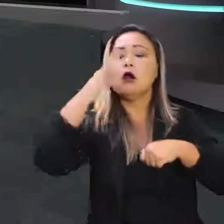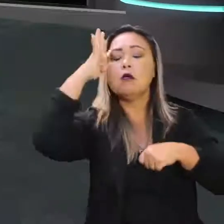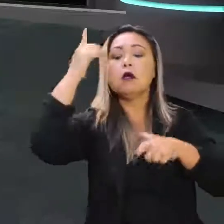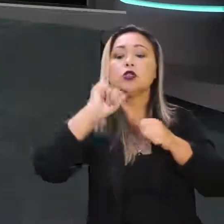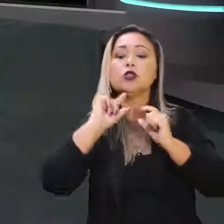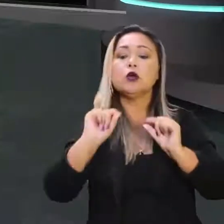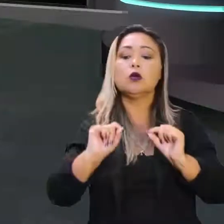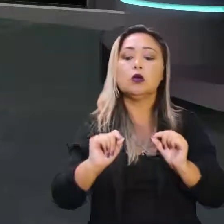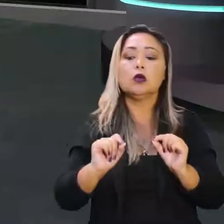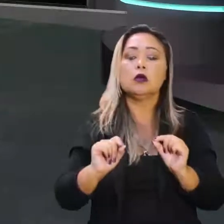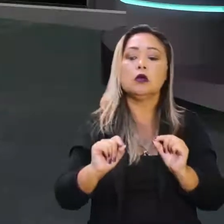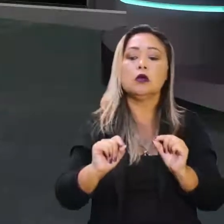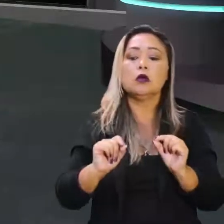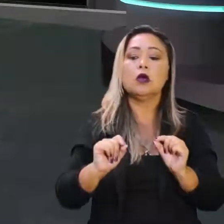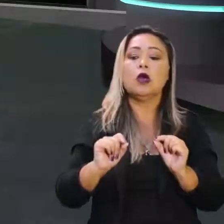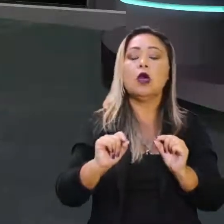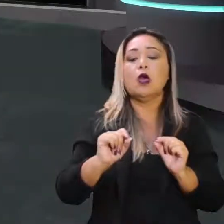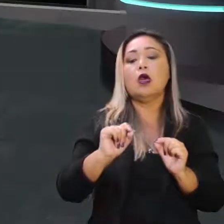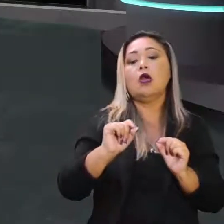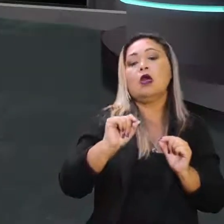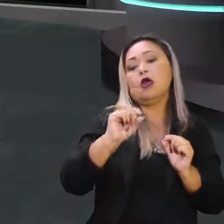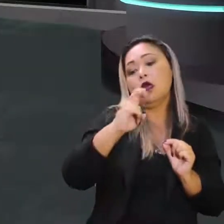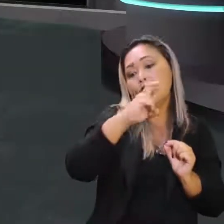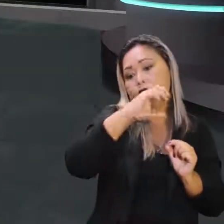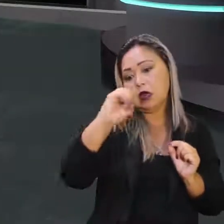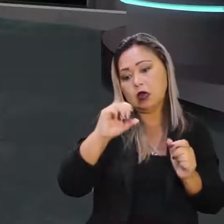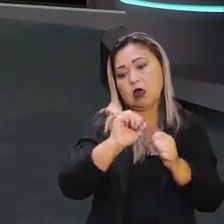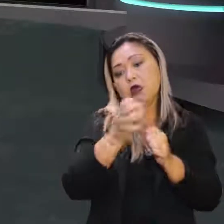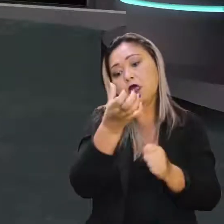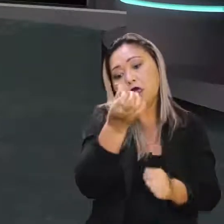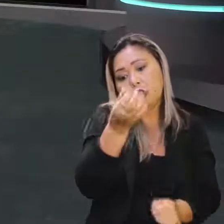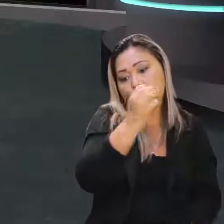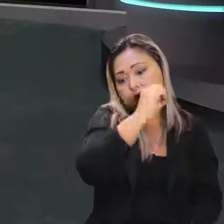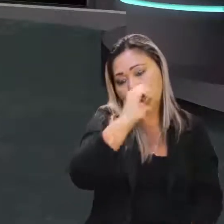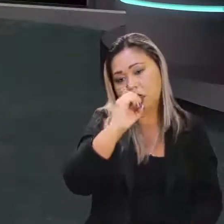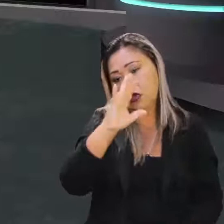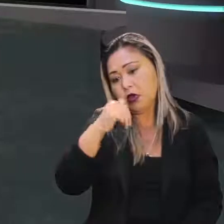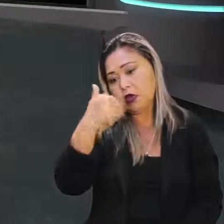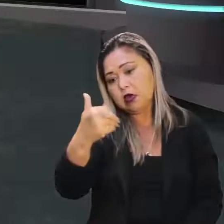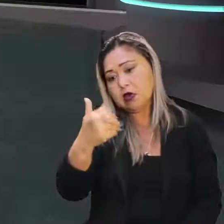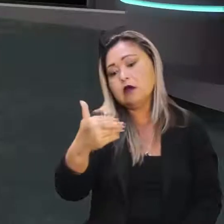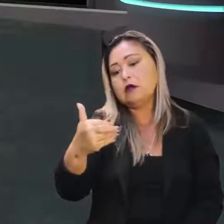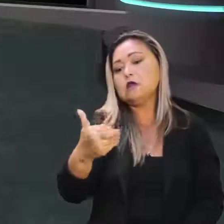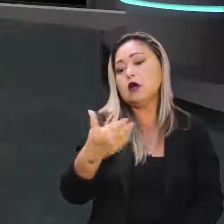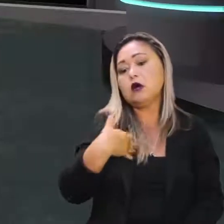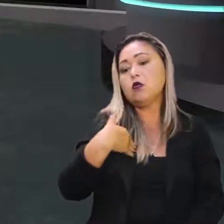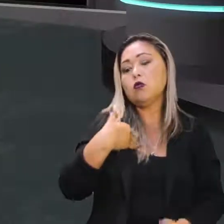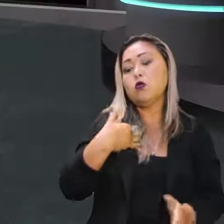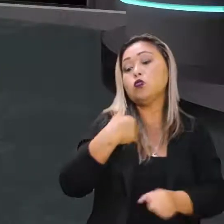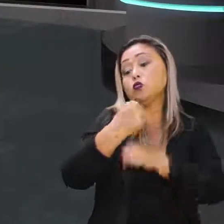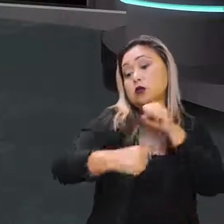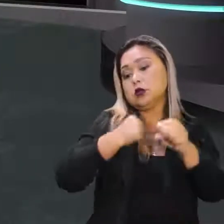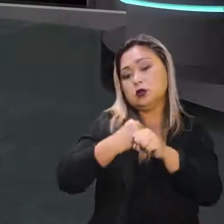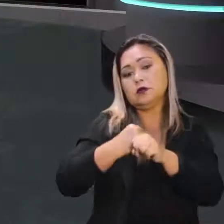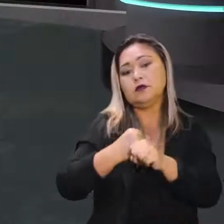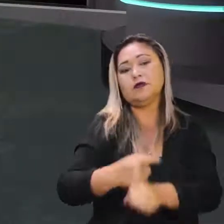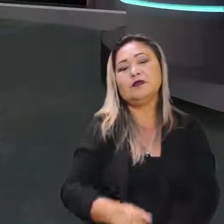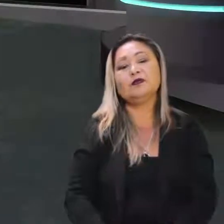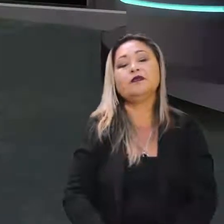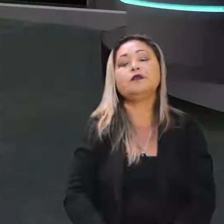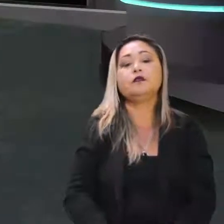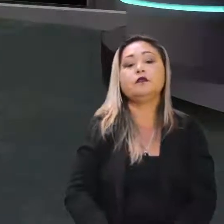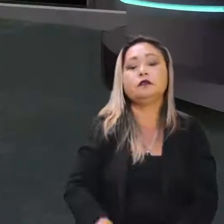ali que quinhentismo, dos anos 1500, seiscentismo, assim por diante, né? Importante que o senhor